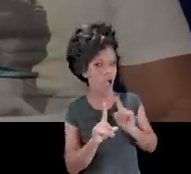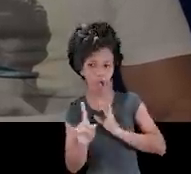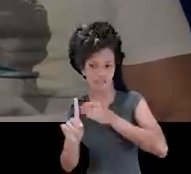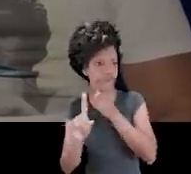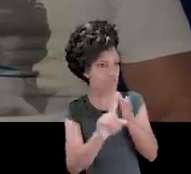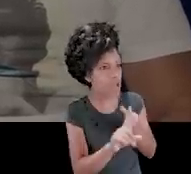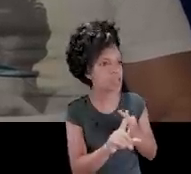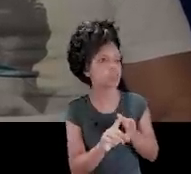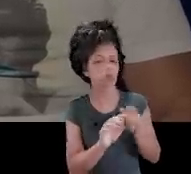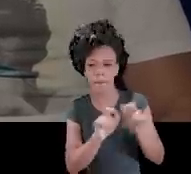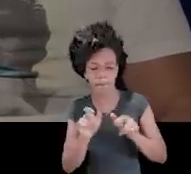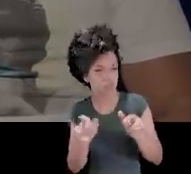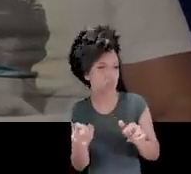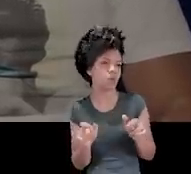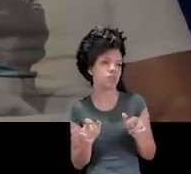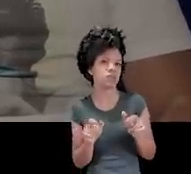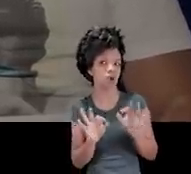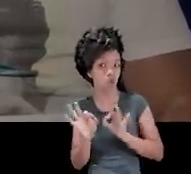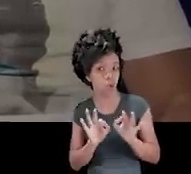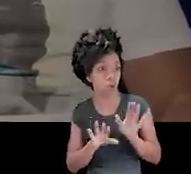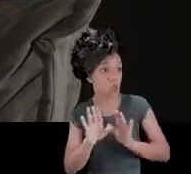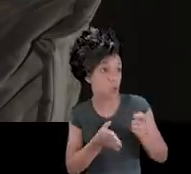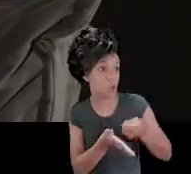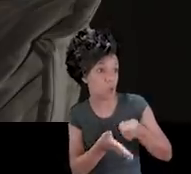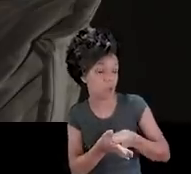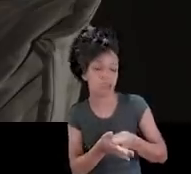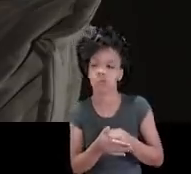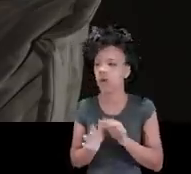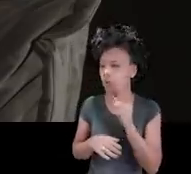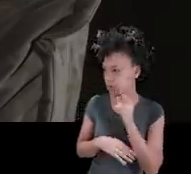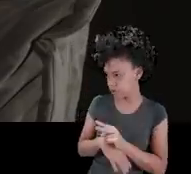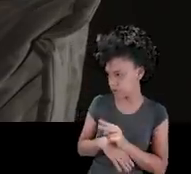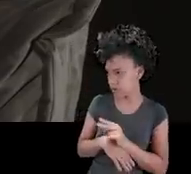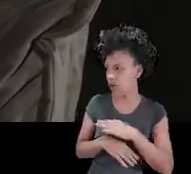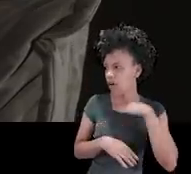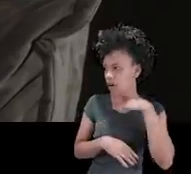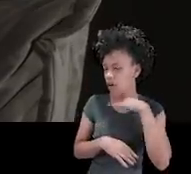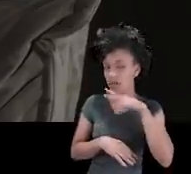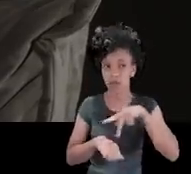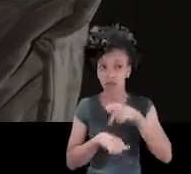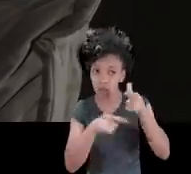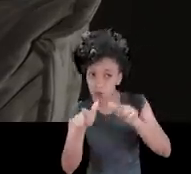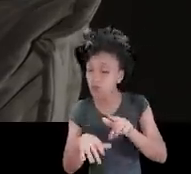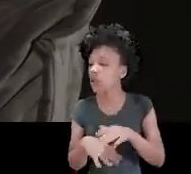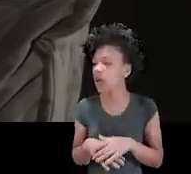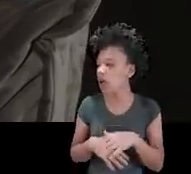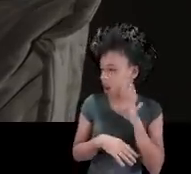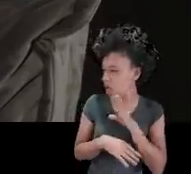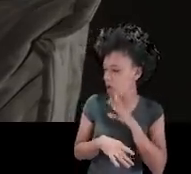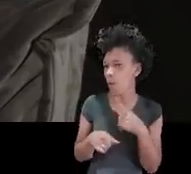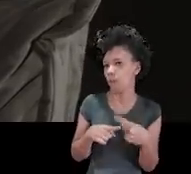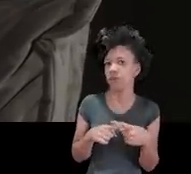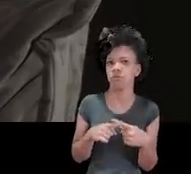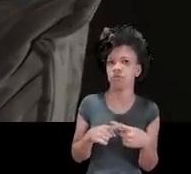pessoas sendo muito criteriosas, muito rigorosas. Então... É, quando eu vejo, por exemplo, a Anitta bombando lá fora, assim, eu acho muito legal, assim, porque...